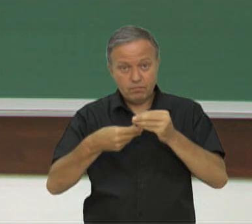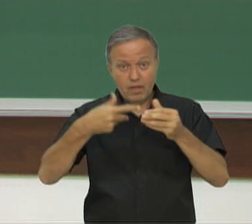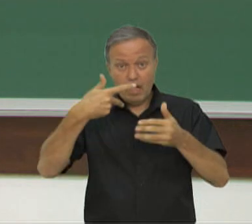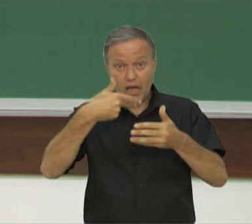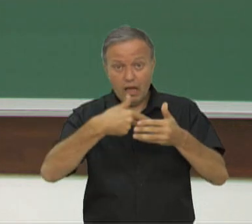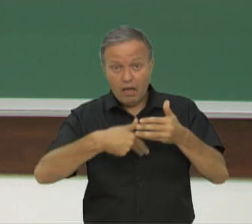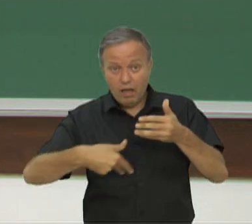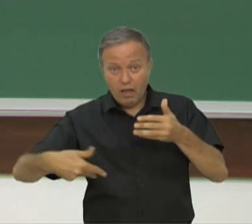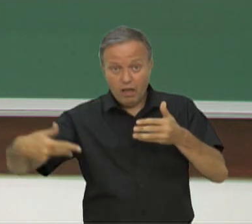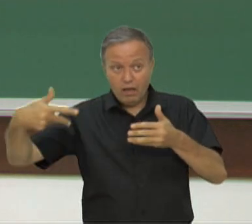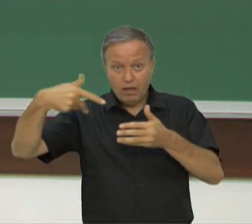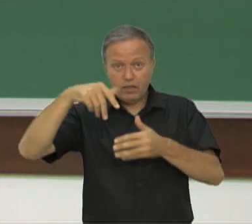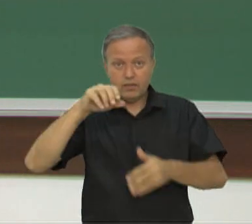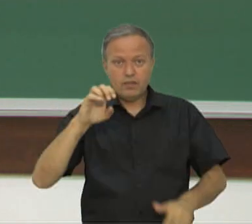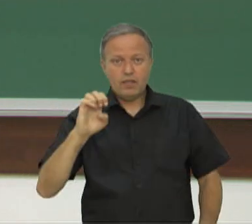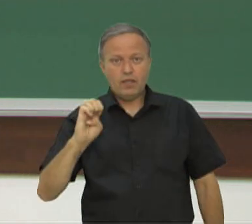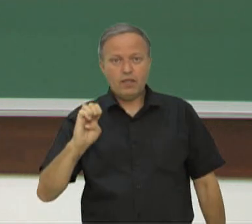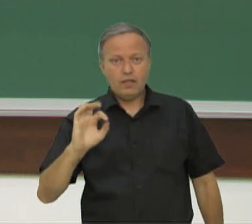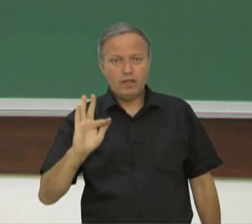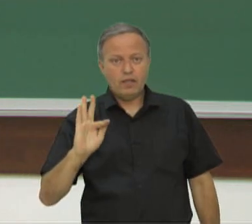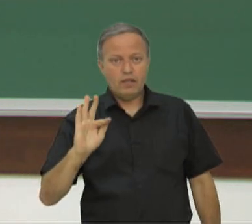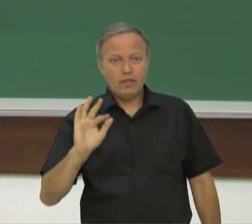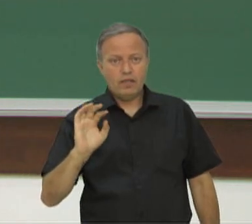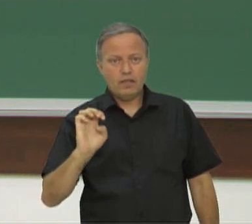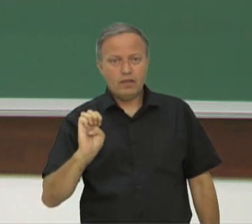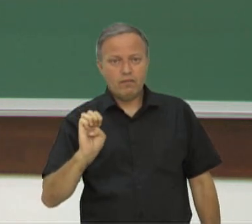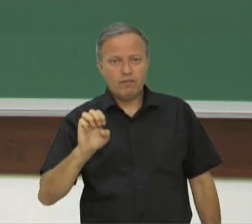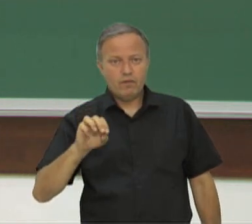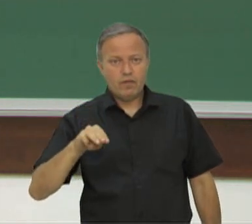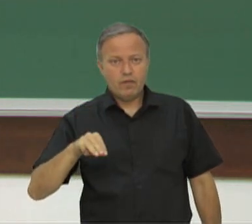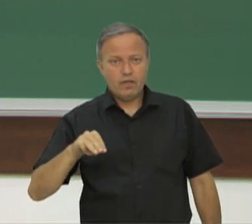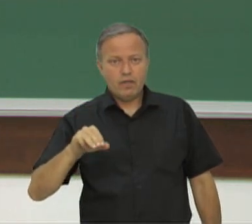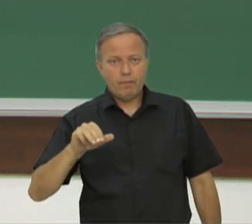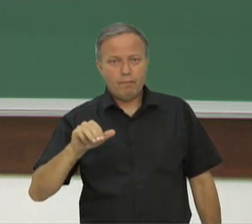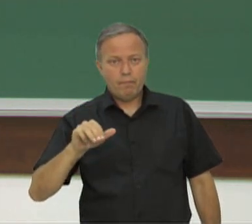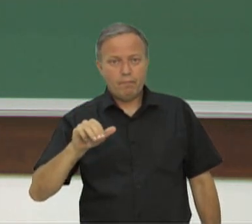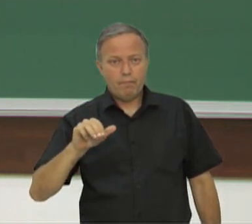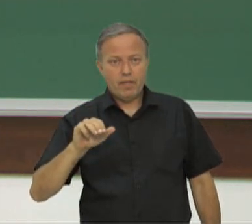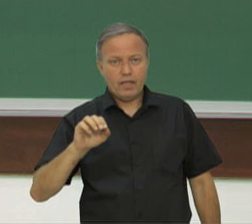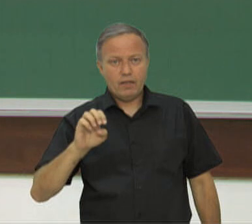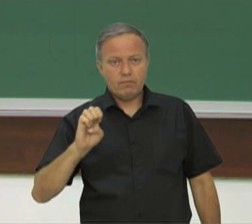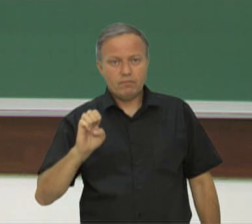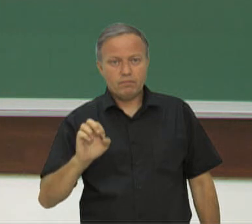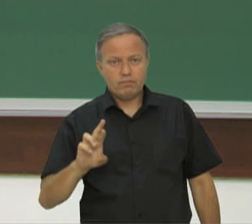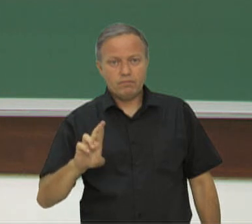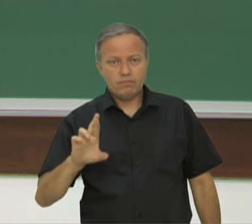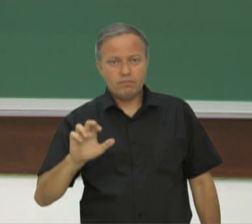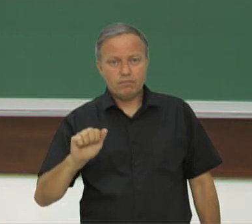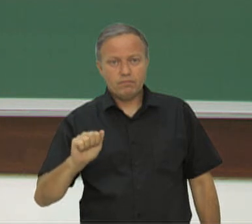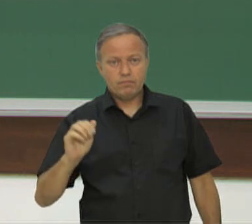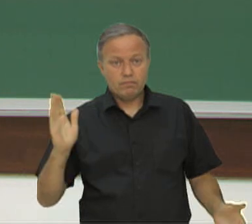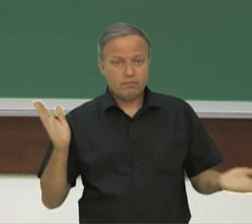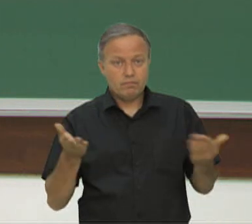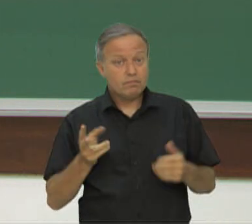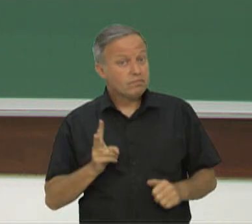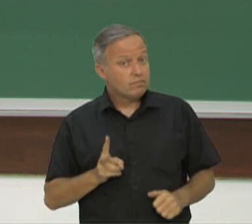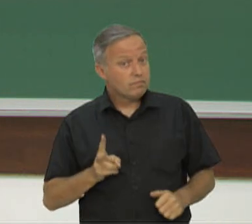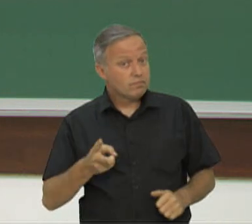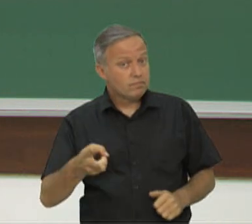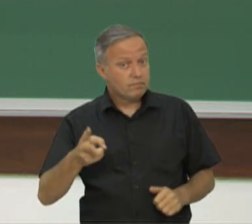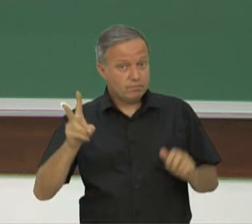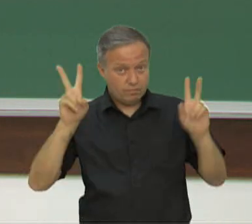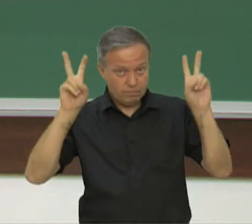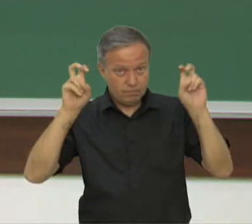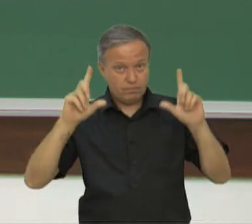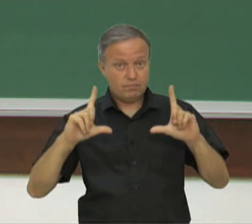efêmera? Lembram? Muito bem. Que bom que vocês lembraram, porque hoje a gente vai continuar com esse assunto de fotografia.